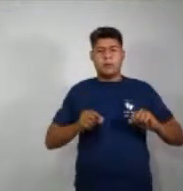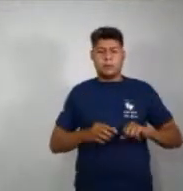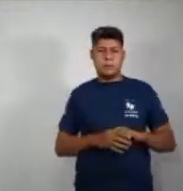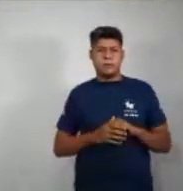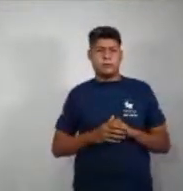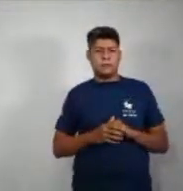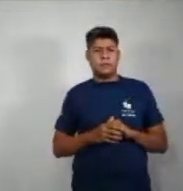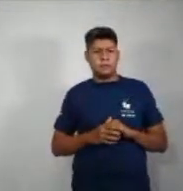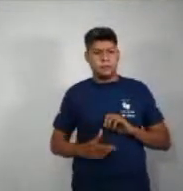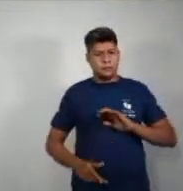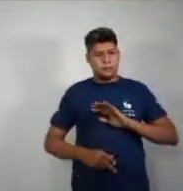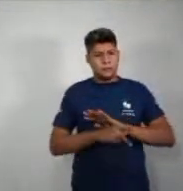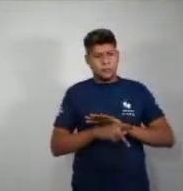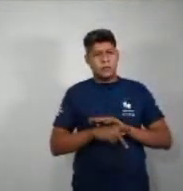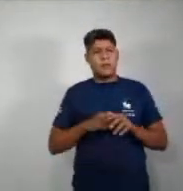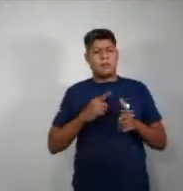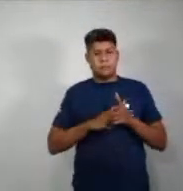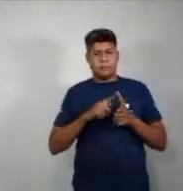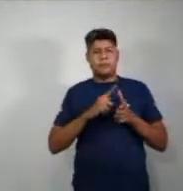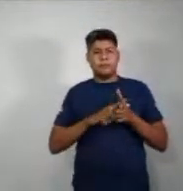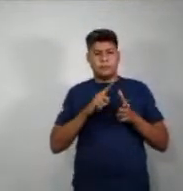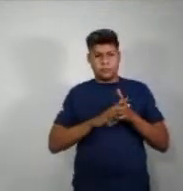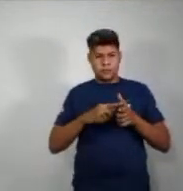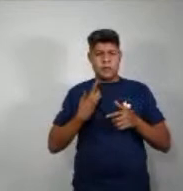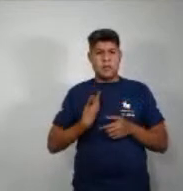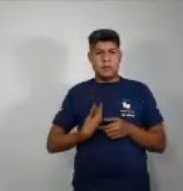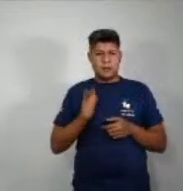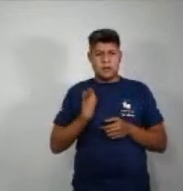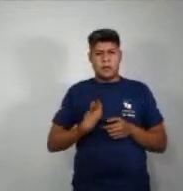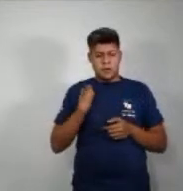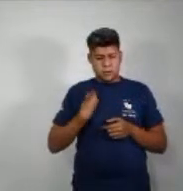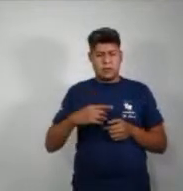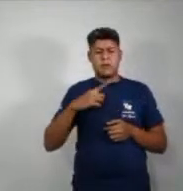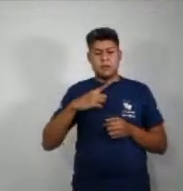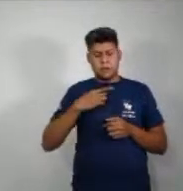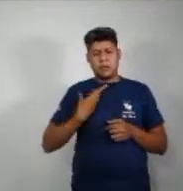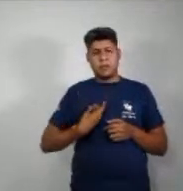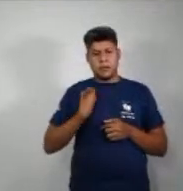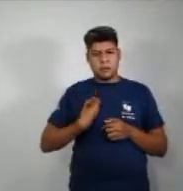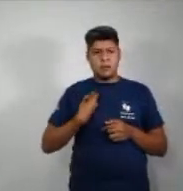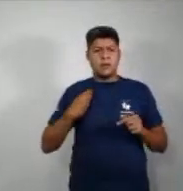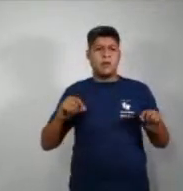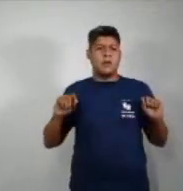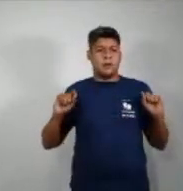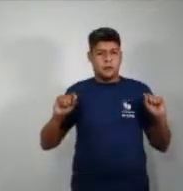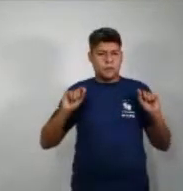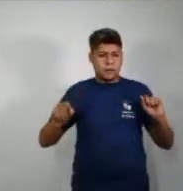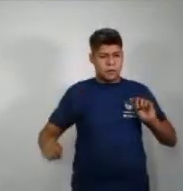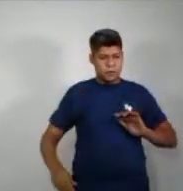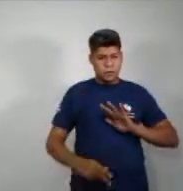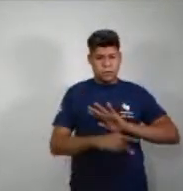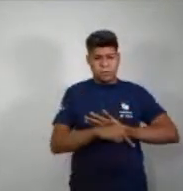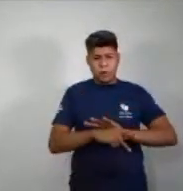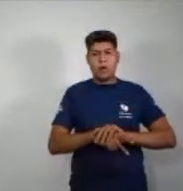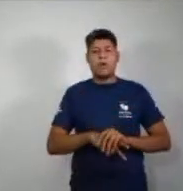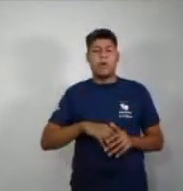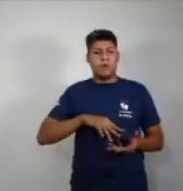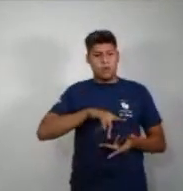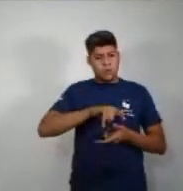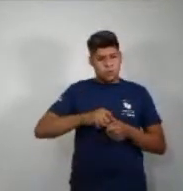esse a própria Hungria, né, da onde ele vem, vive muito esse furor de novo,